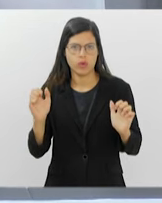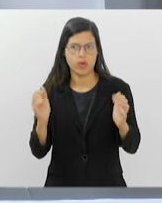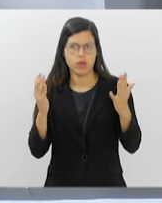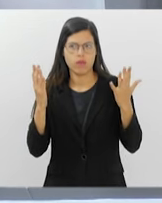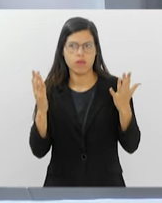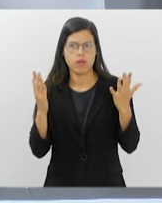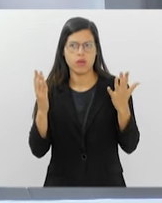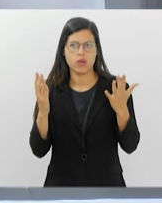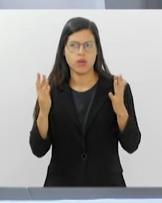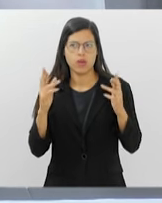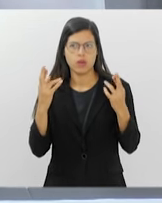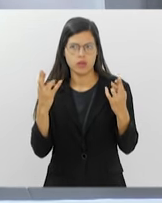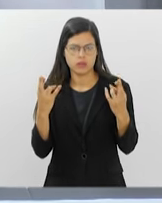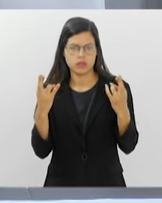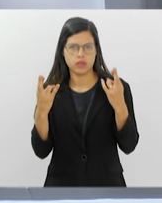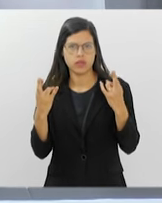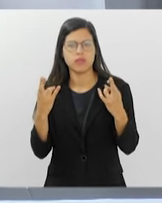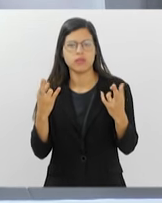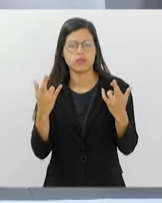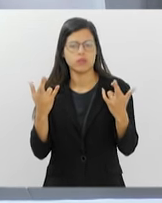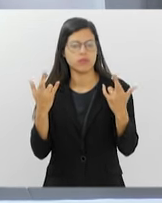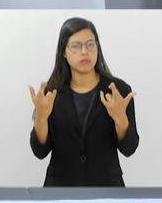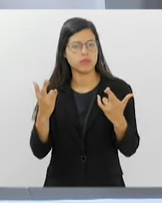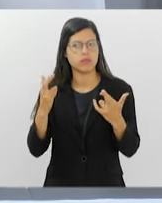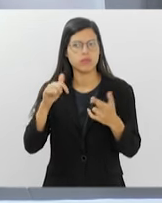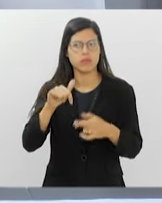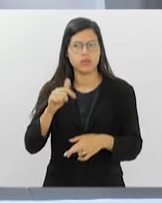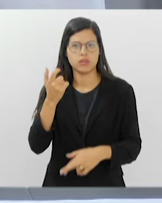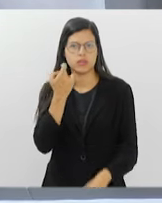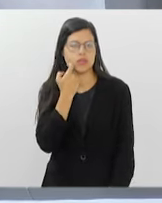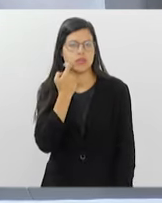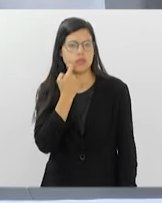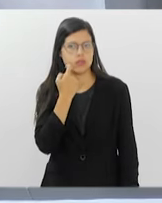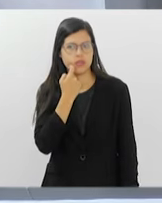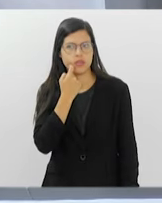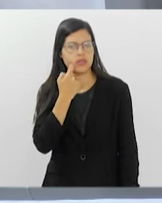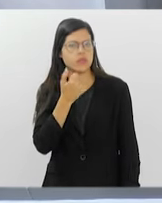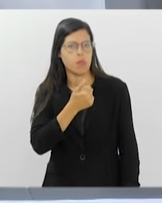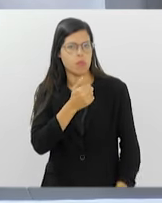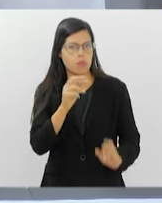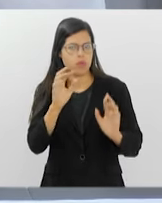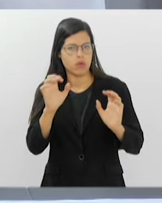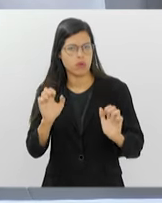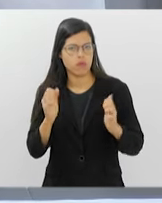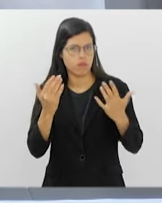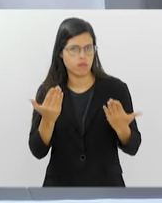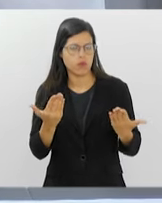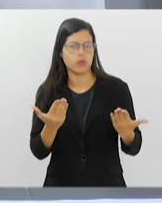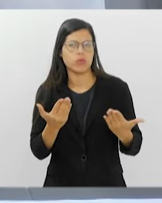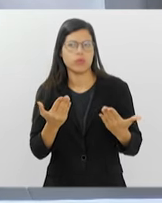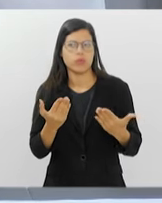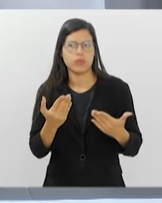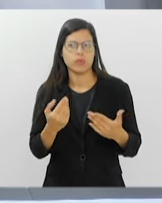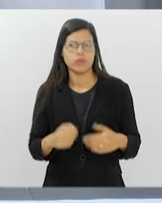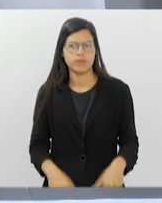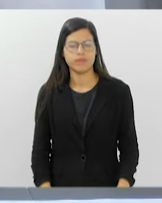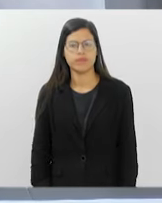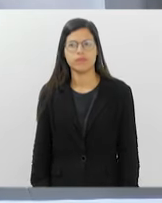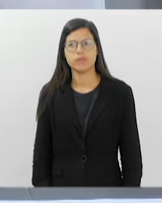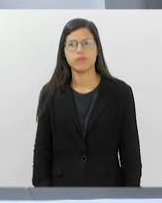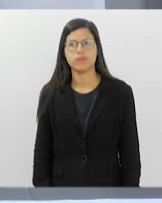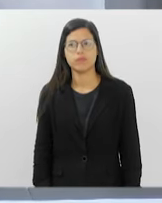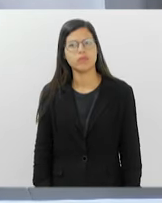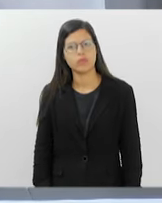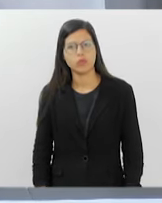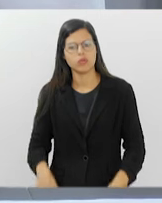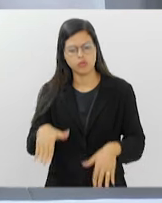do rocken rch que é na sexta-feira né o primeiro evento Então nós já vamos trazê-los aqui para todas essas